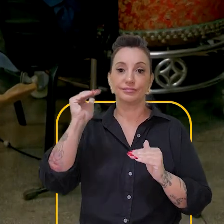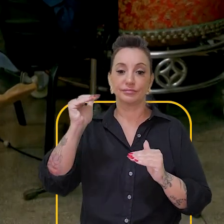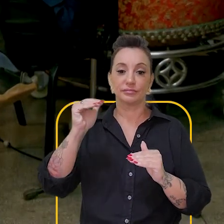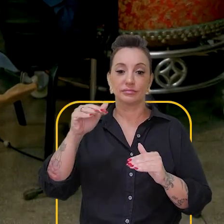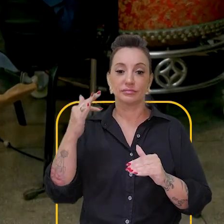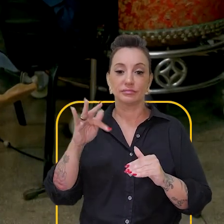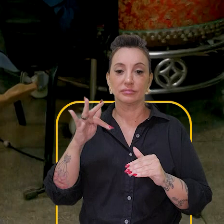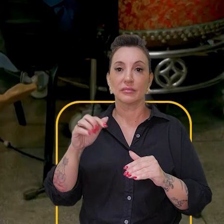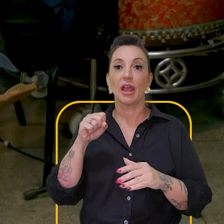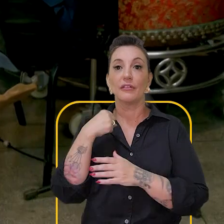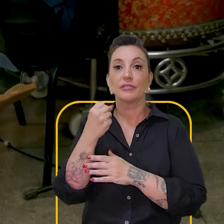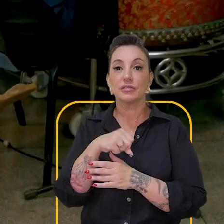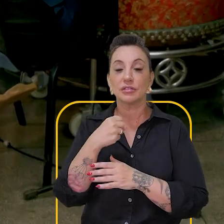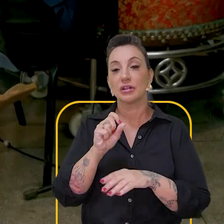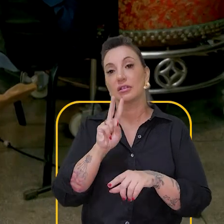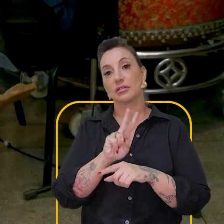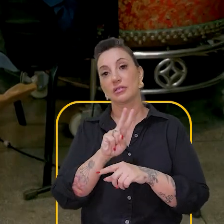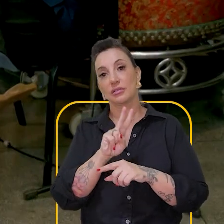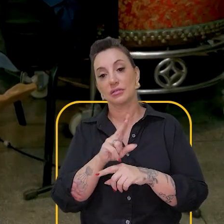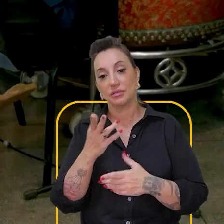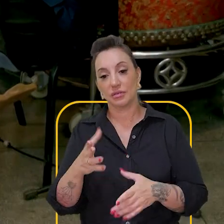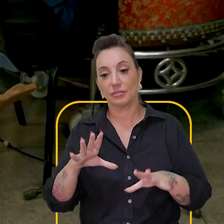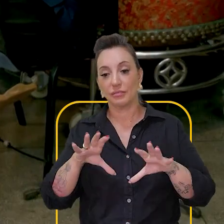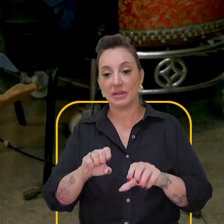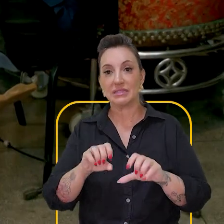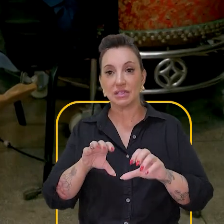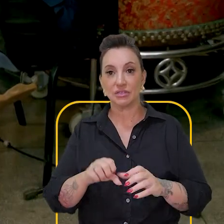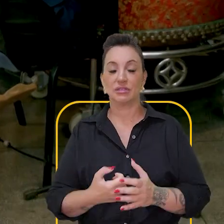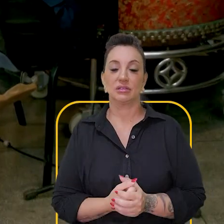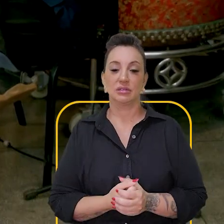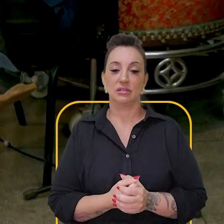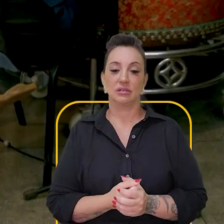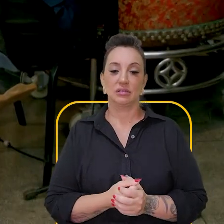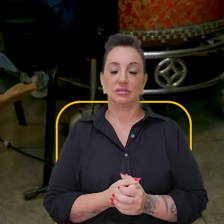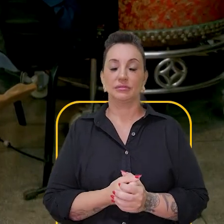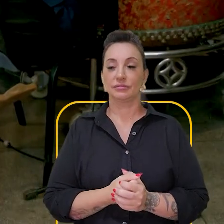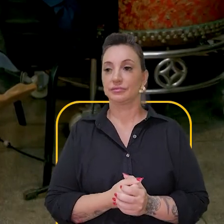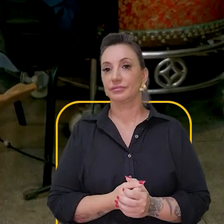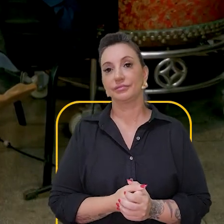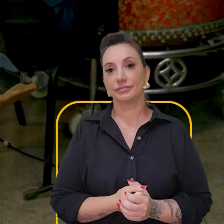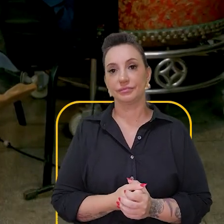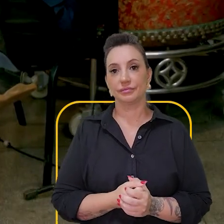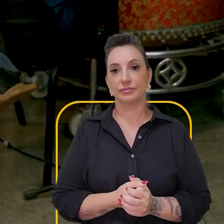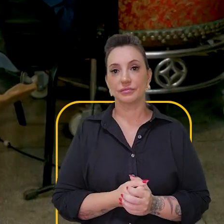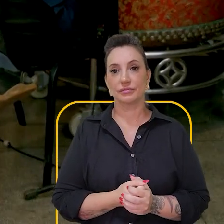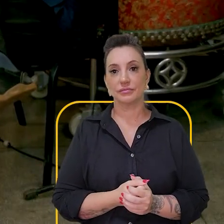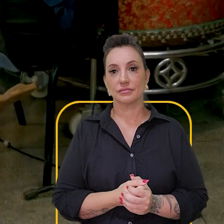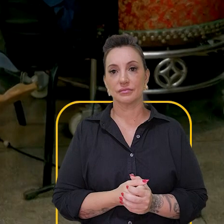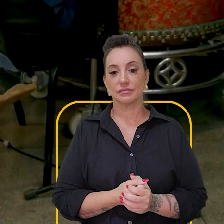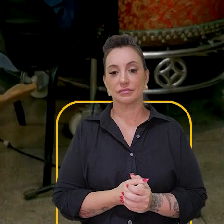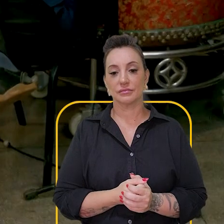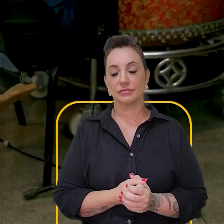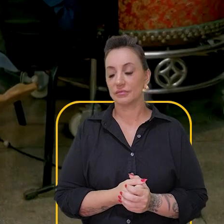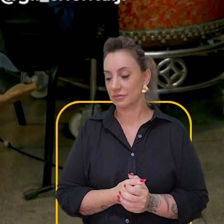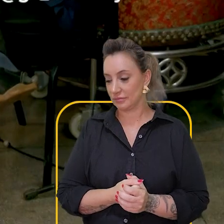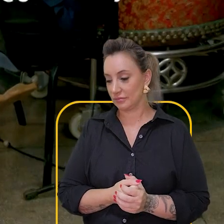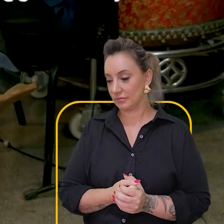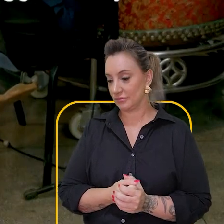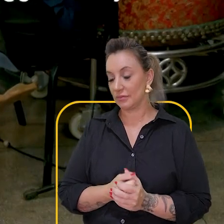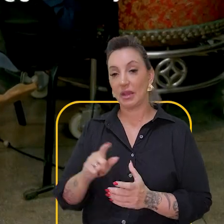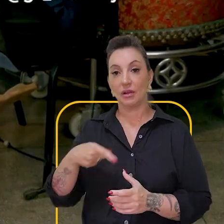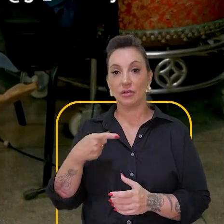ã quando quando o Fuji foi campeão de vxu ele ganhou de um rapaz do